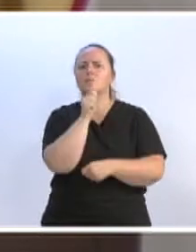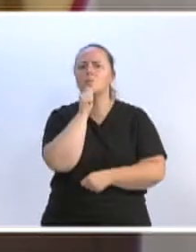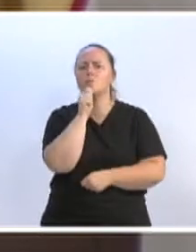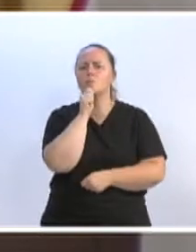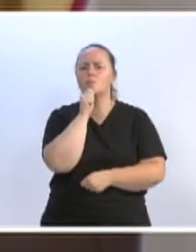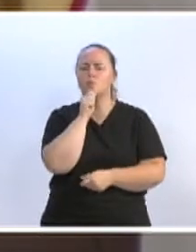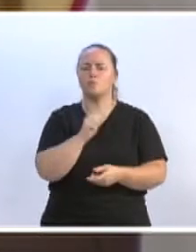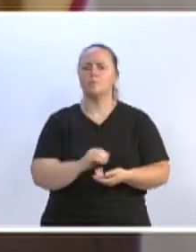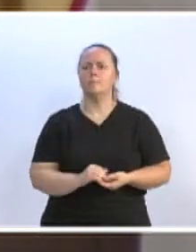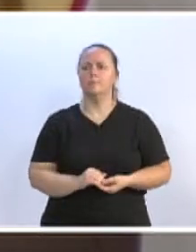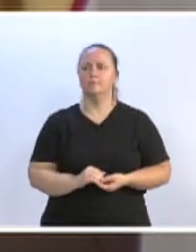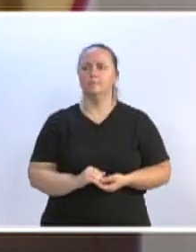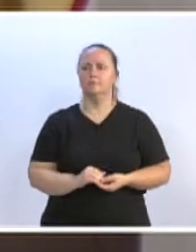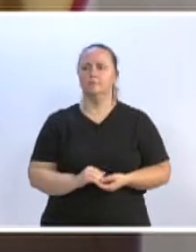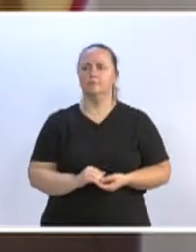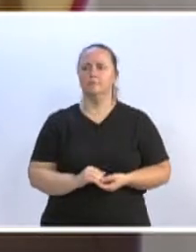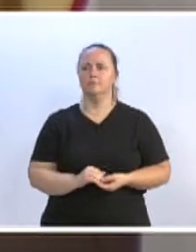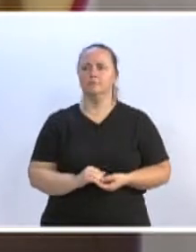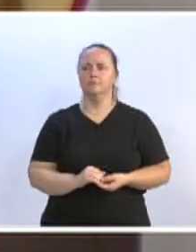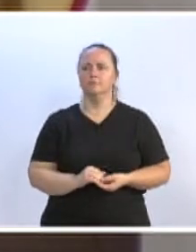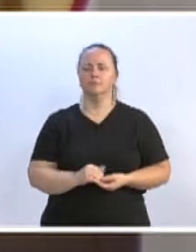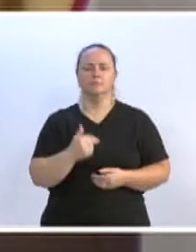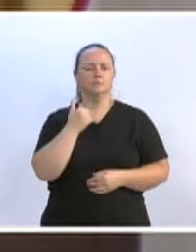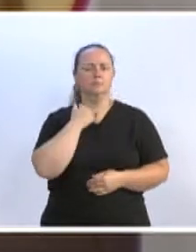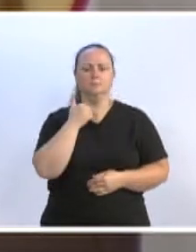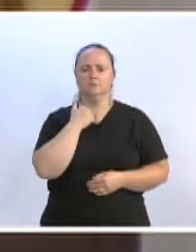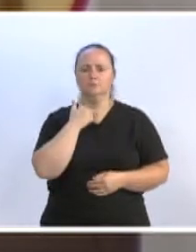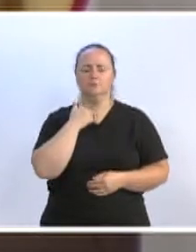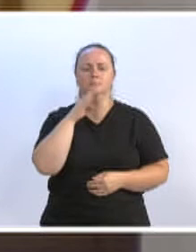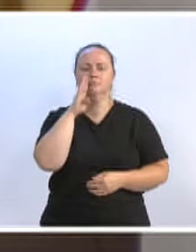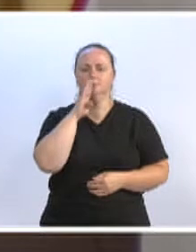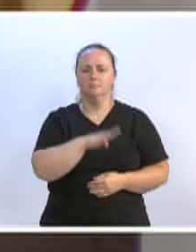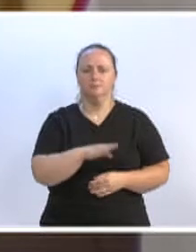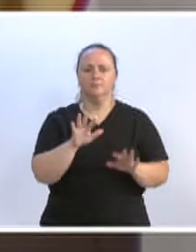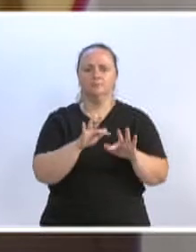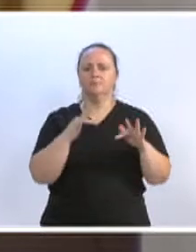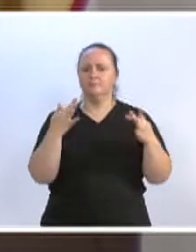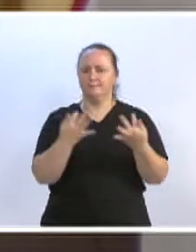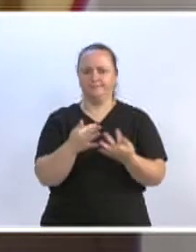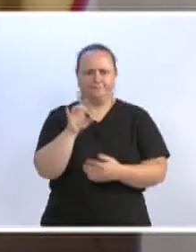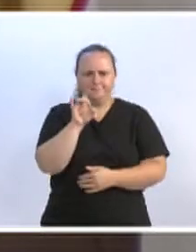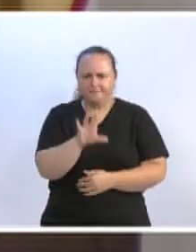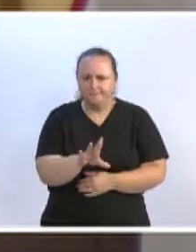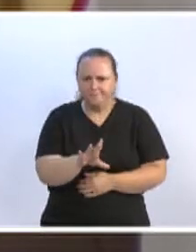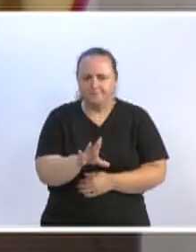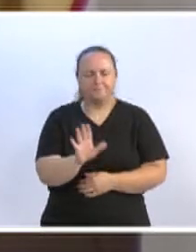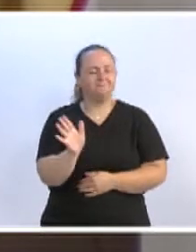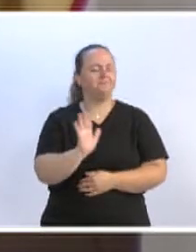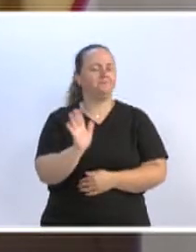de não fazer mal à família, mas não é isto só.